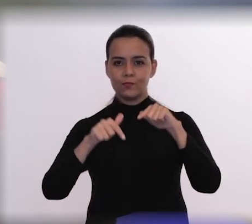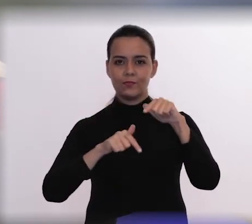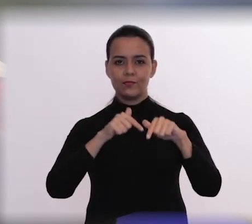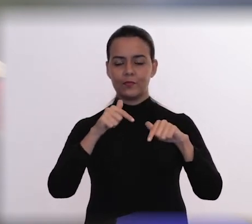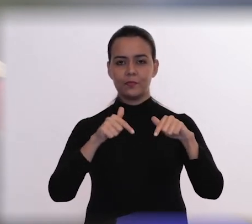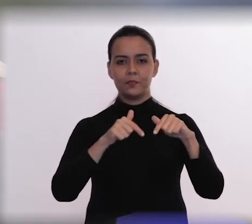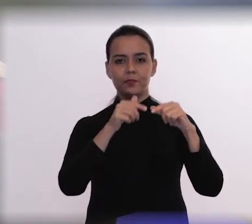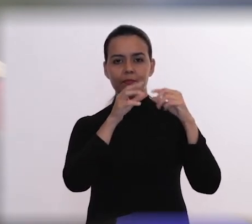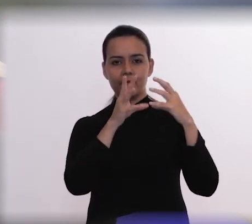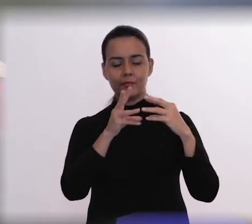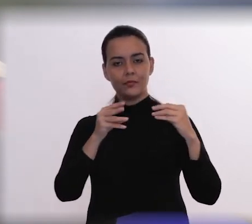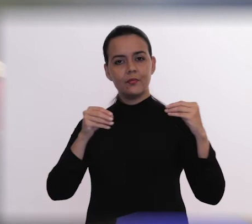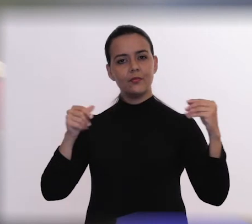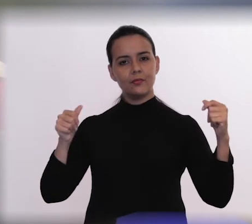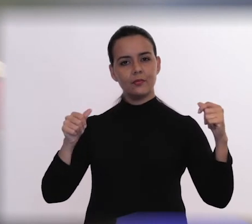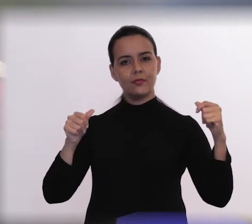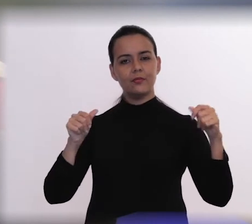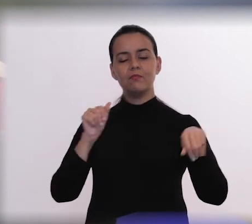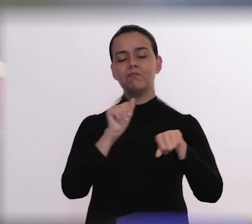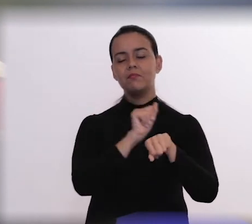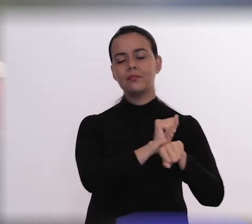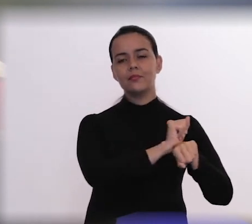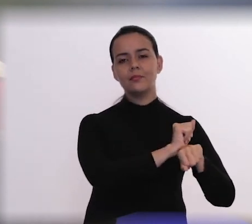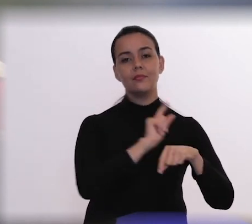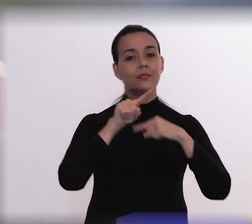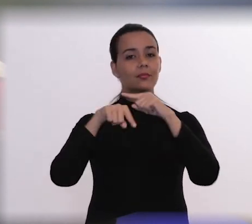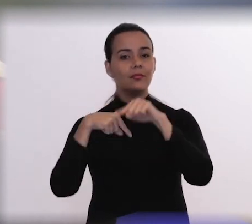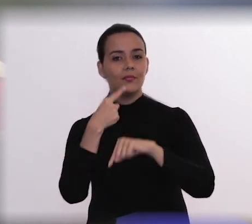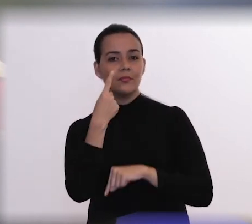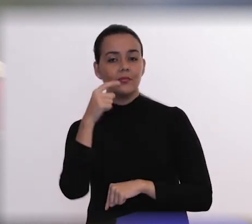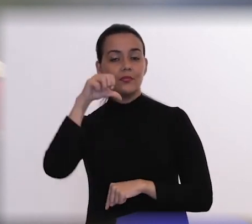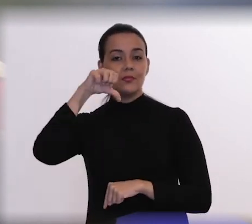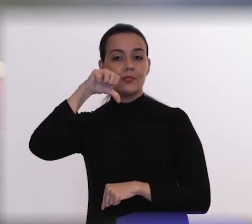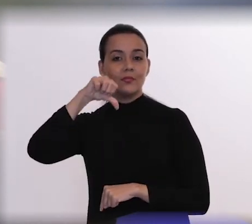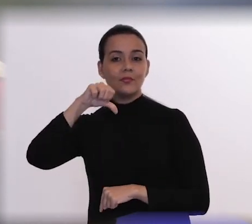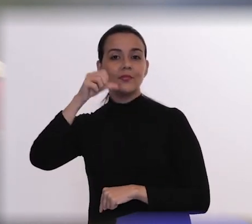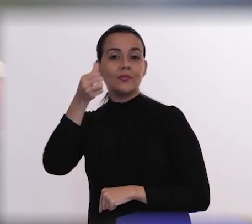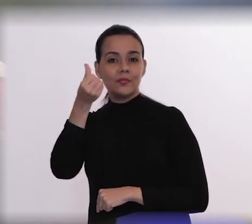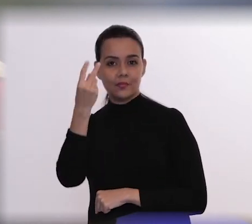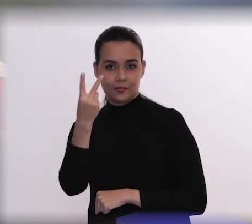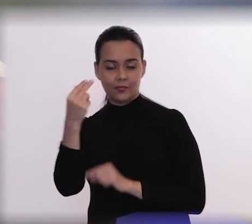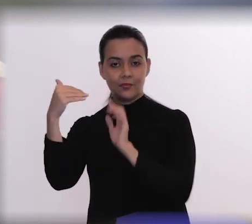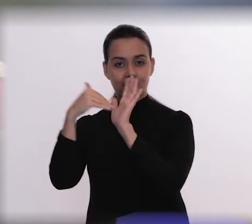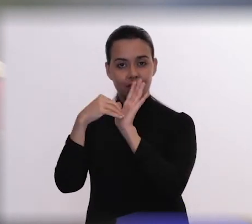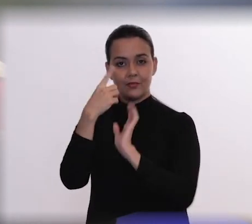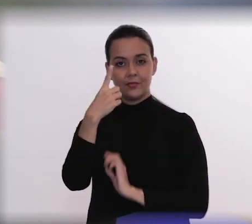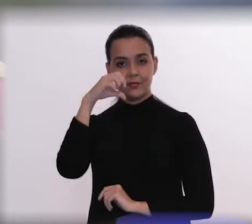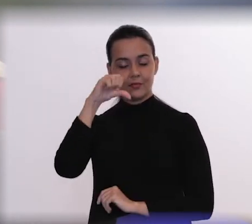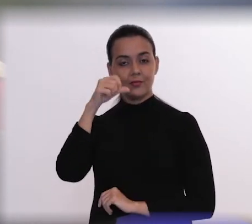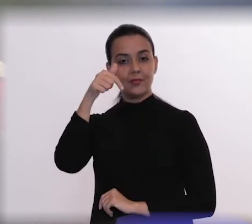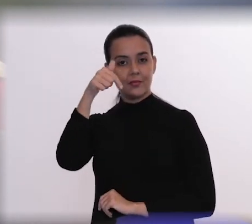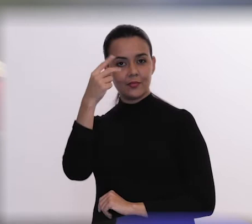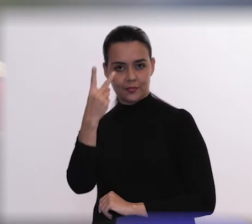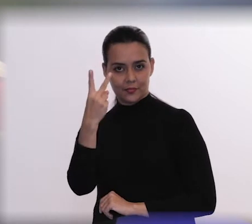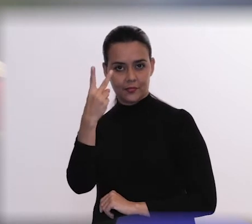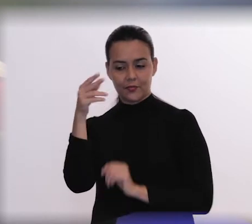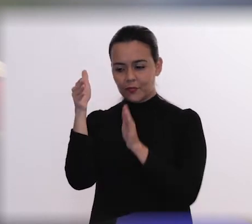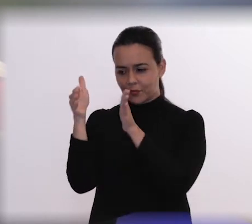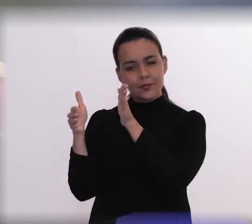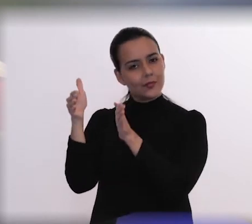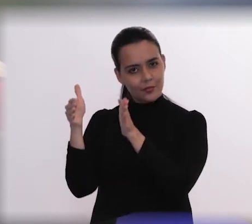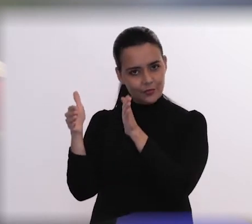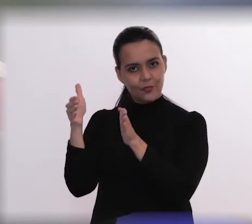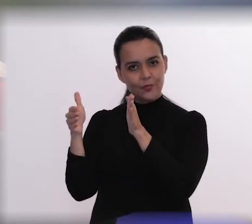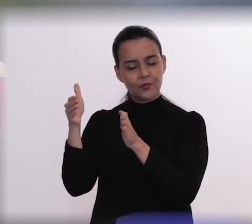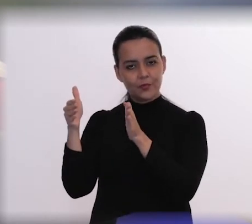centralidade é retomada entre 1962 e 1972, né? Então, justamente entre o